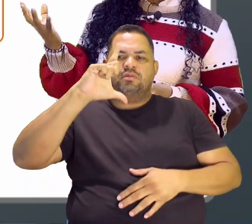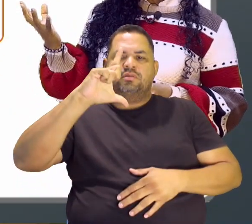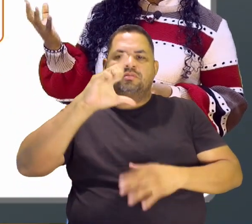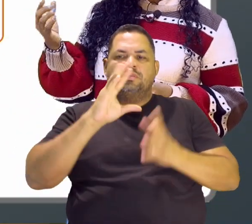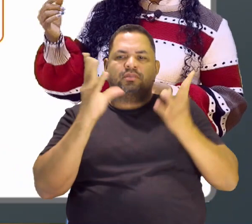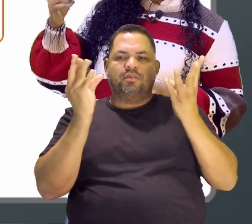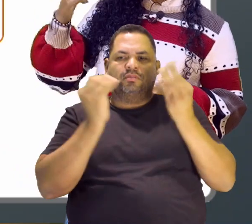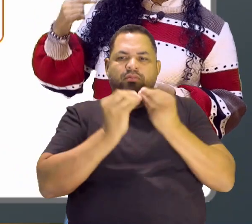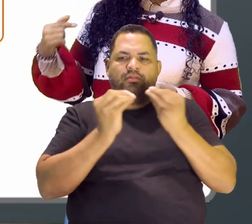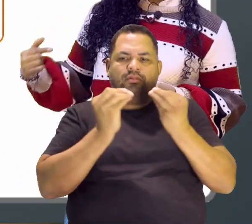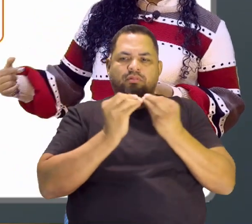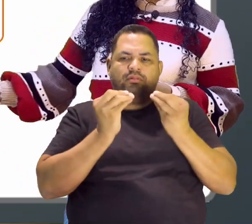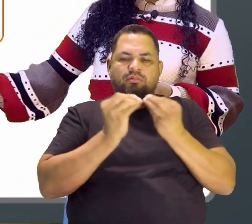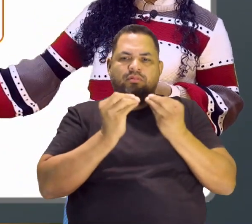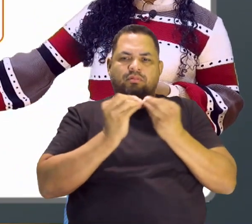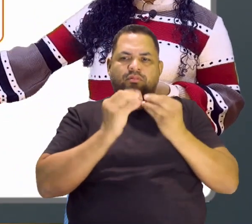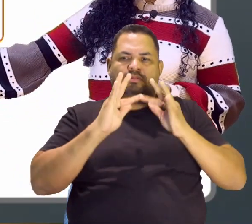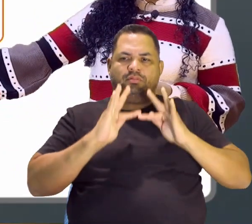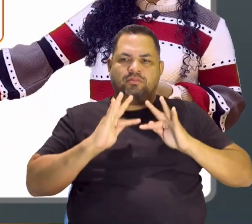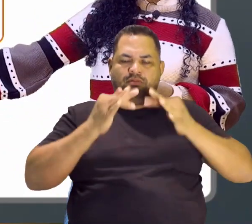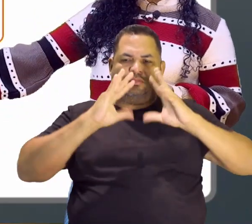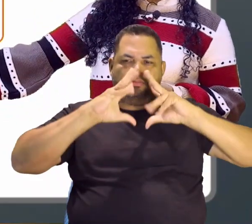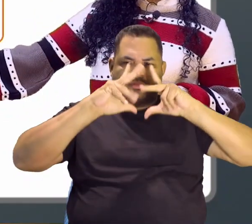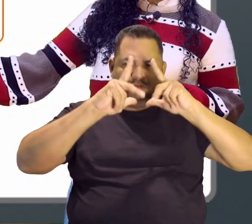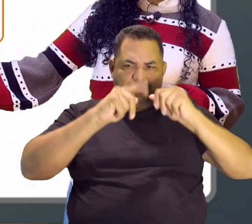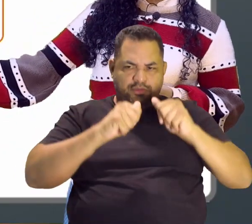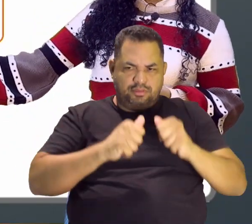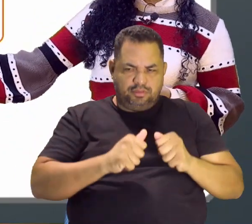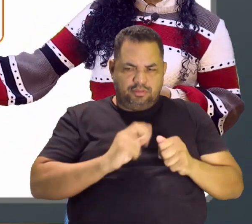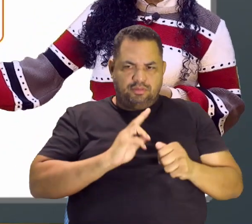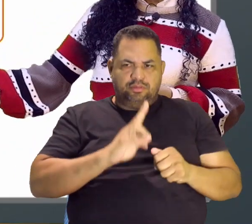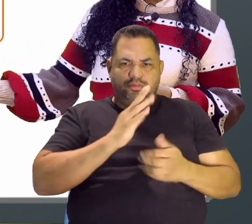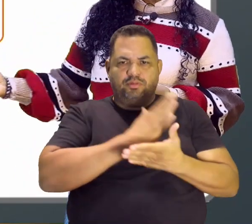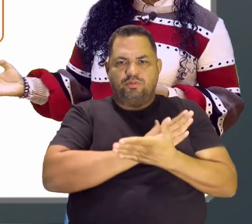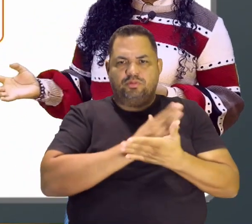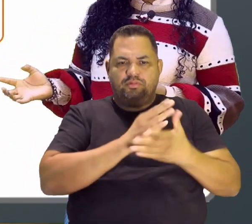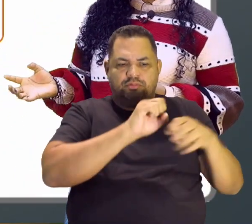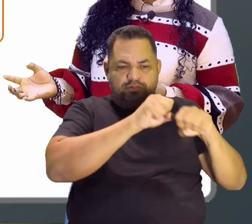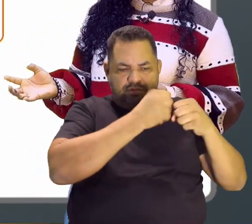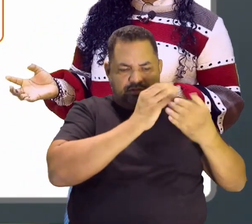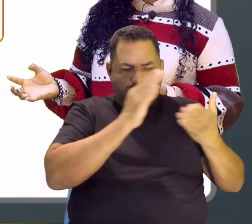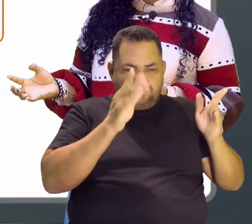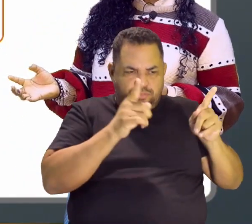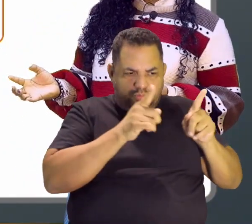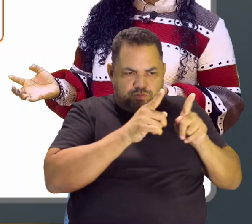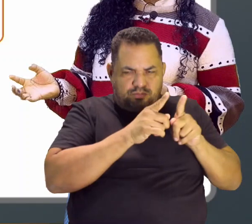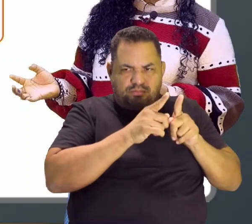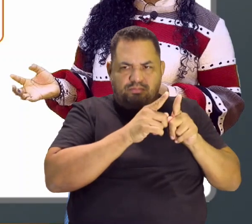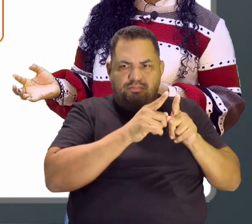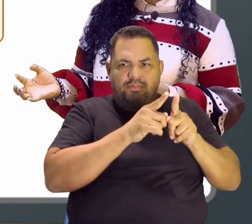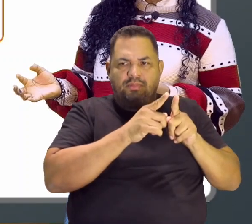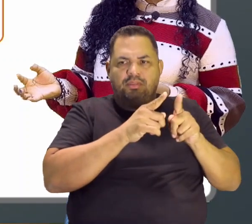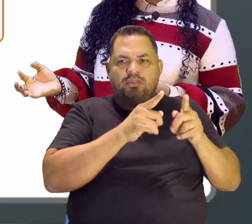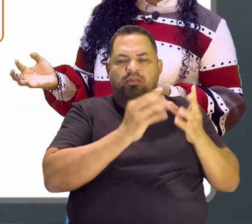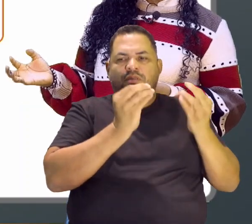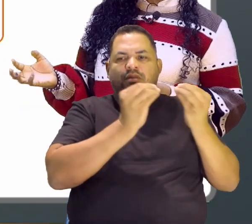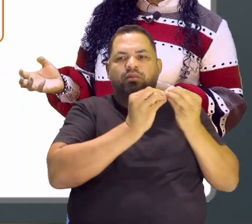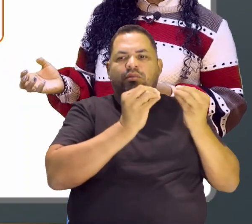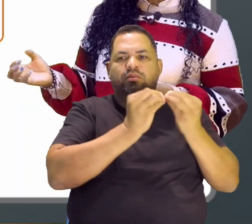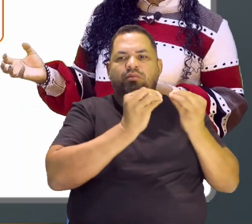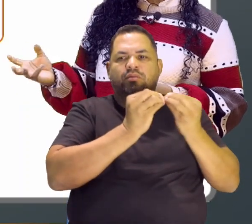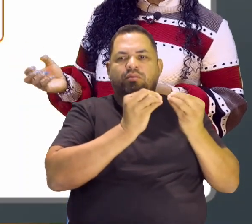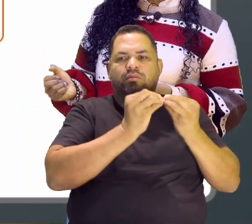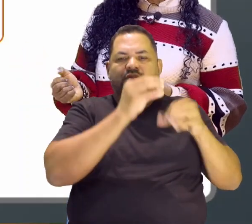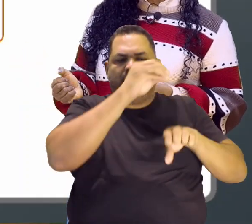molécula, né? Então, ao final de todo esse processo, nós começamos quebrando, né, a molécula, esses